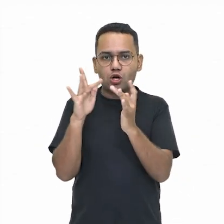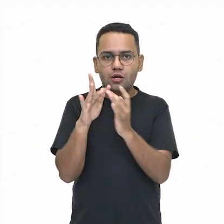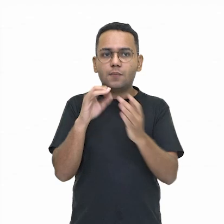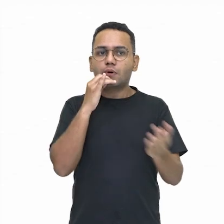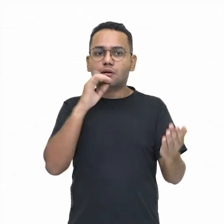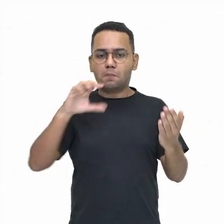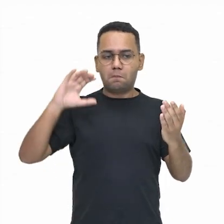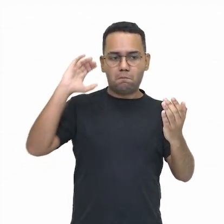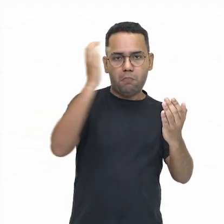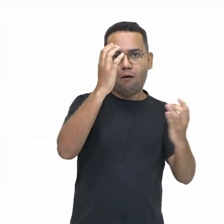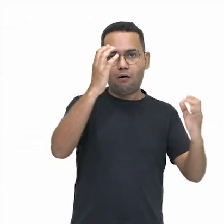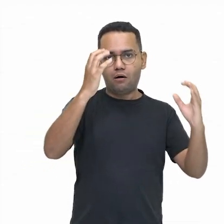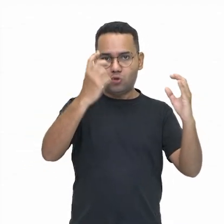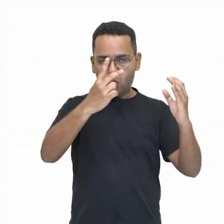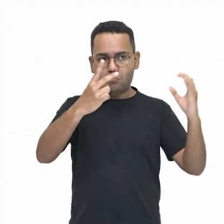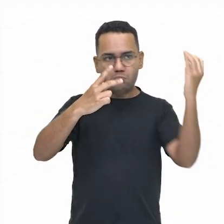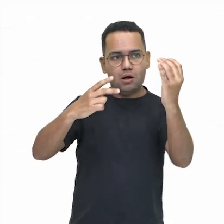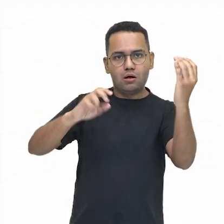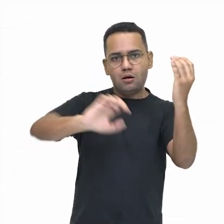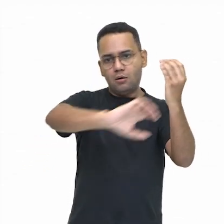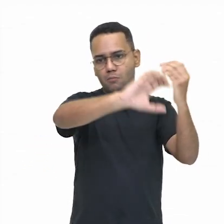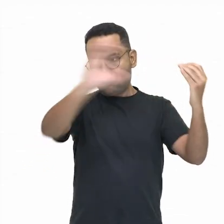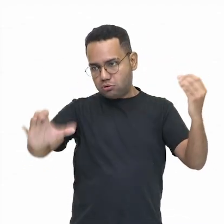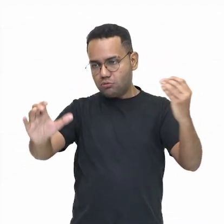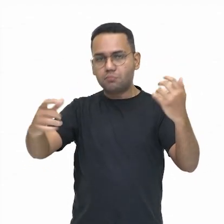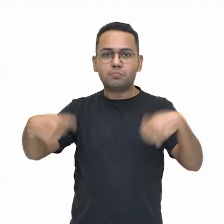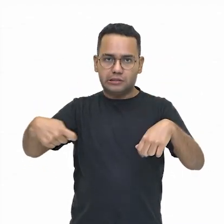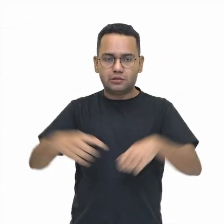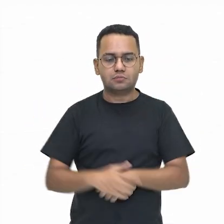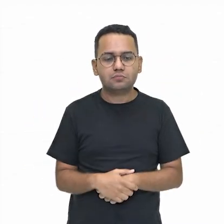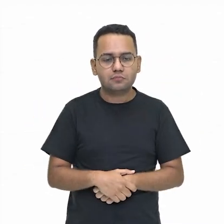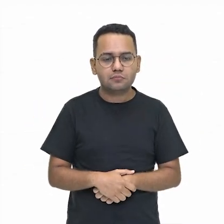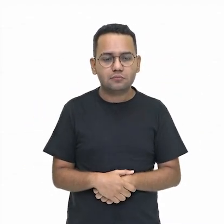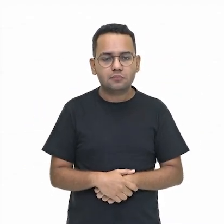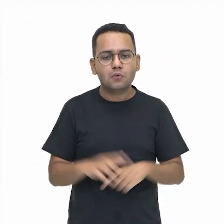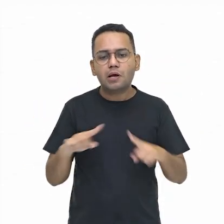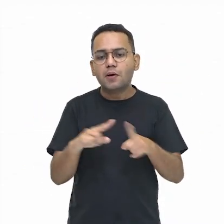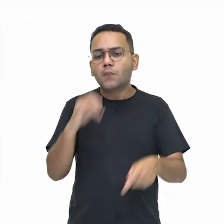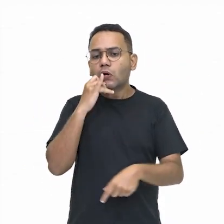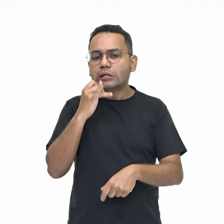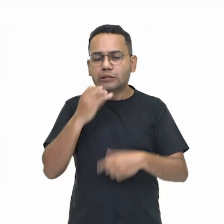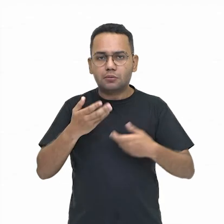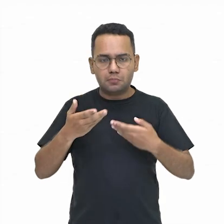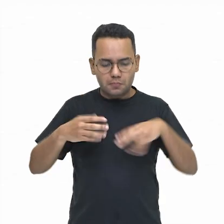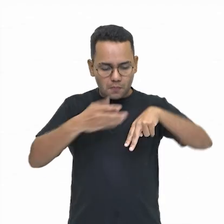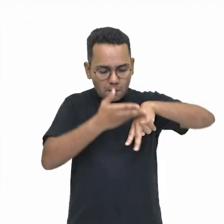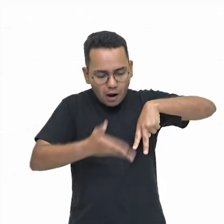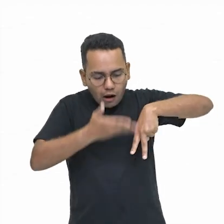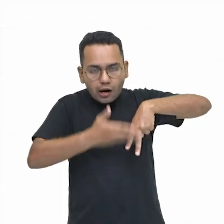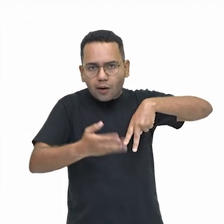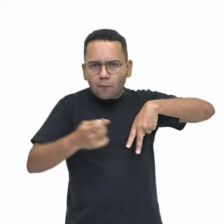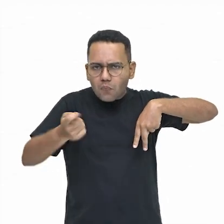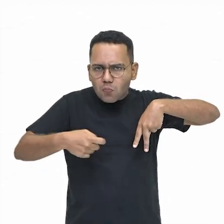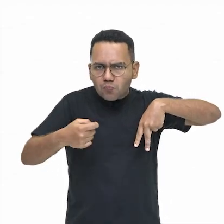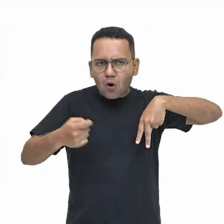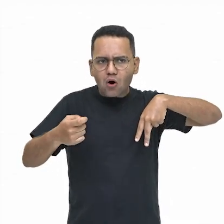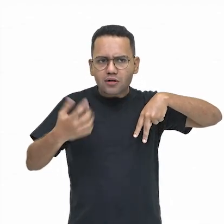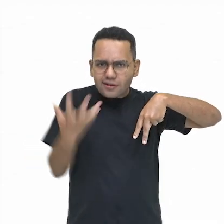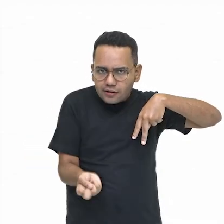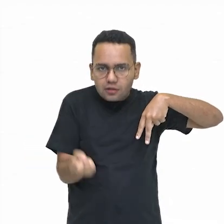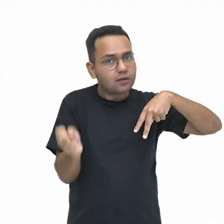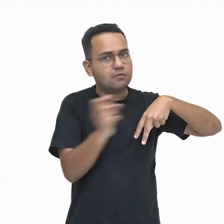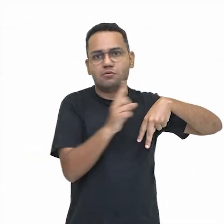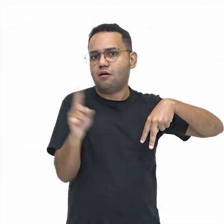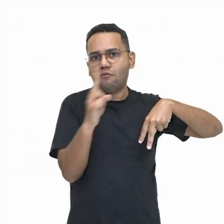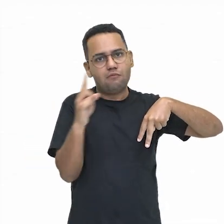para o time da defesa. Joga com membros inferiores, isto é, abaixo do nível da cintura.